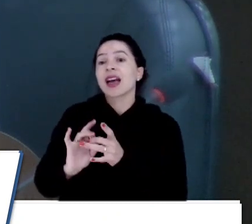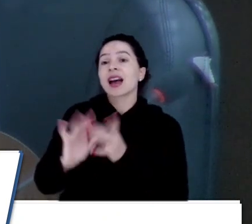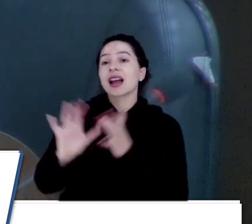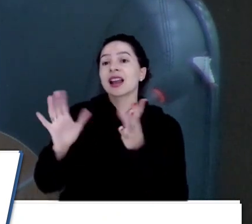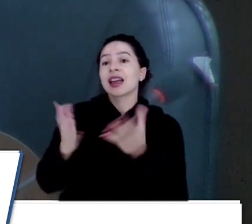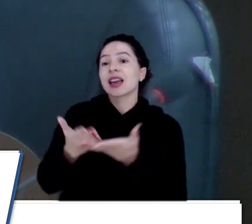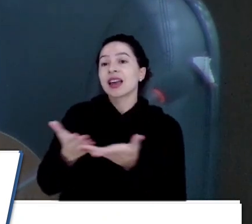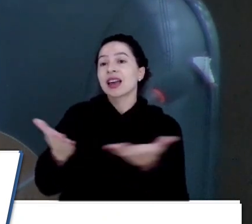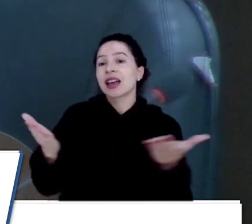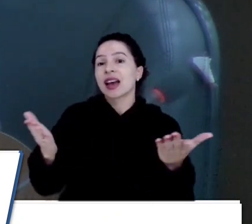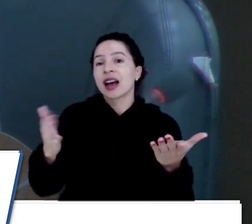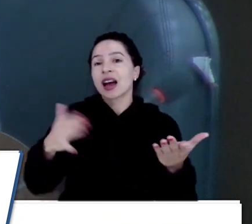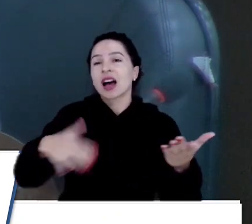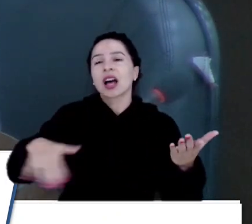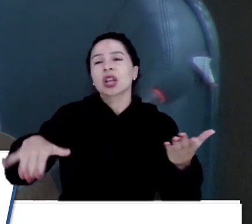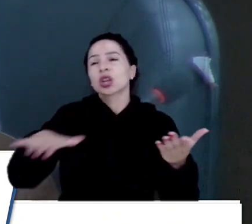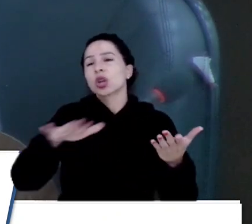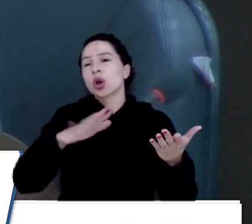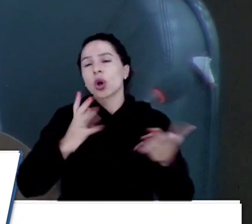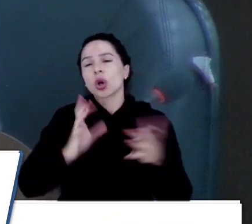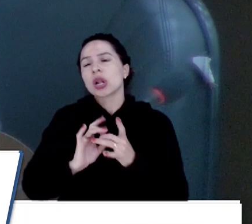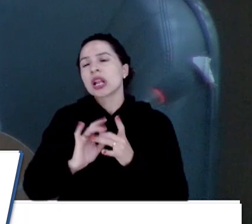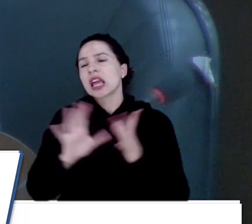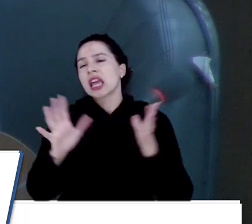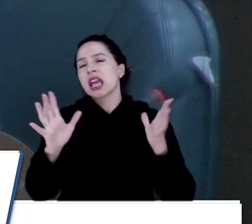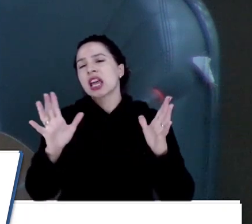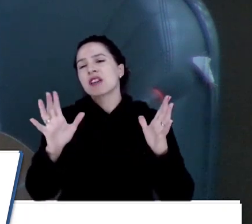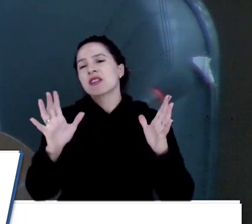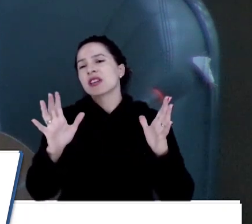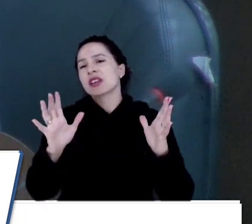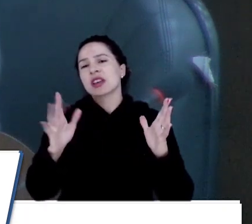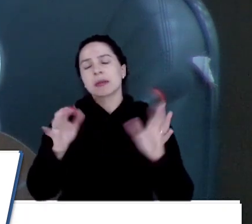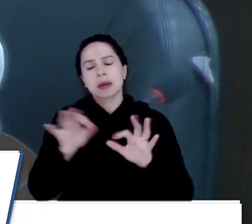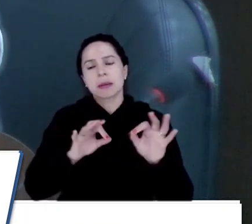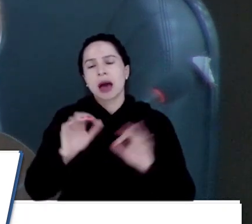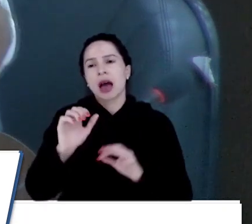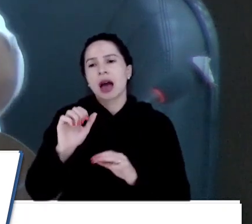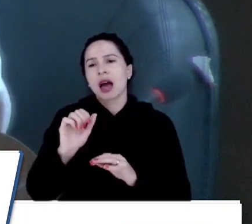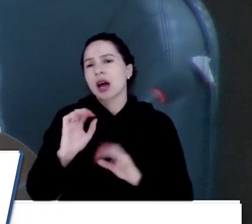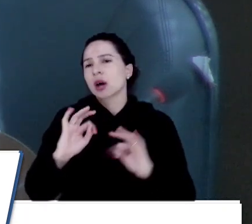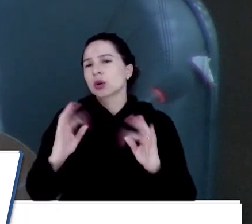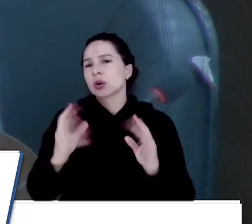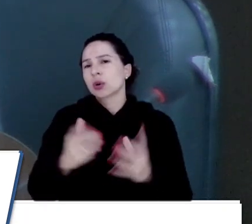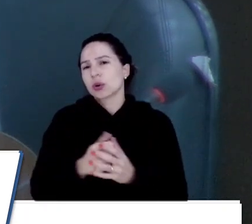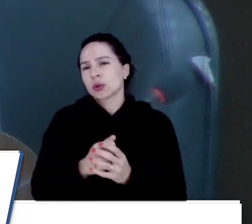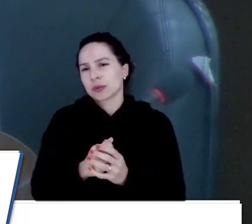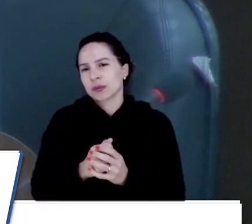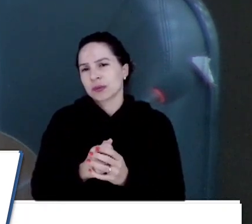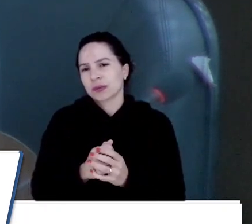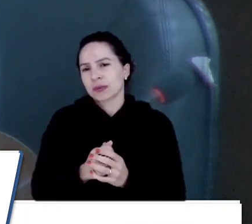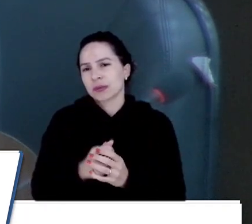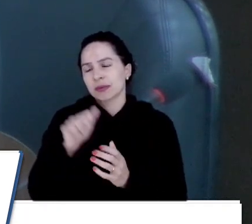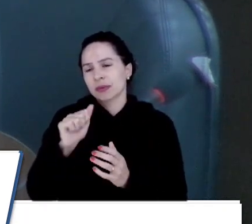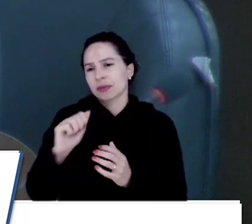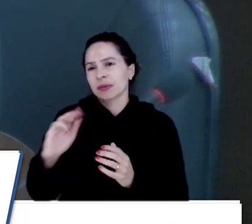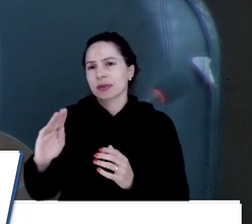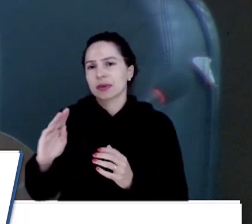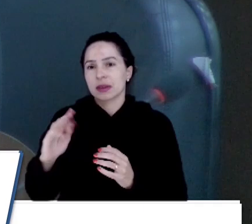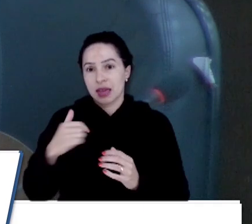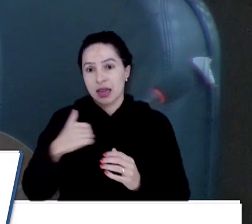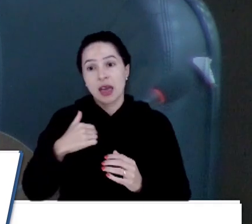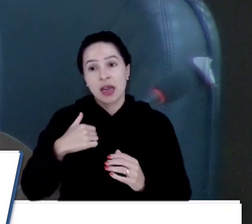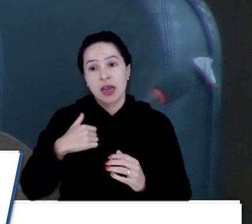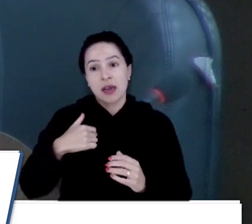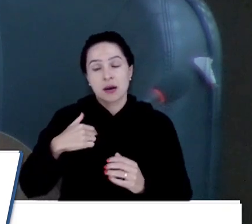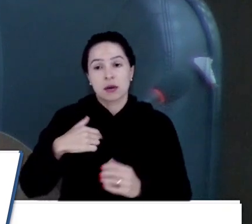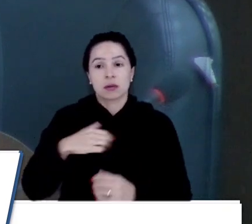há de tudo para os caras. Fizeram um habeas corpus, deram tudo. Você sabe que eu sou militar aposentado,